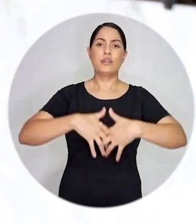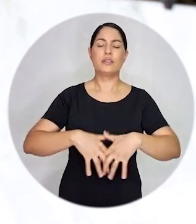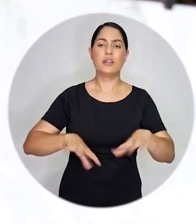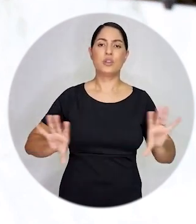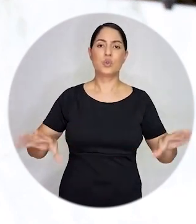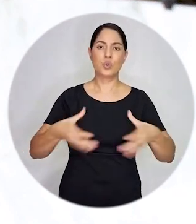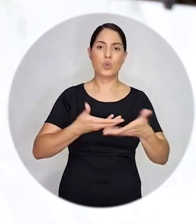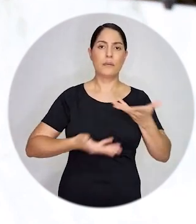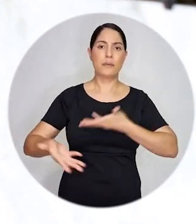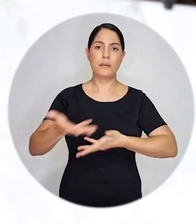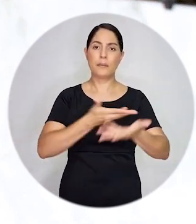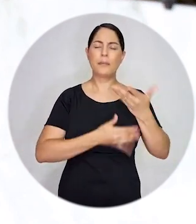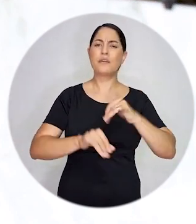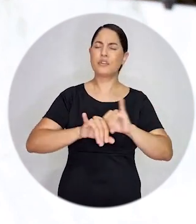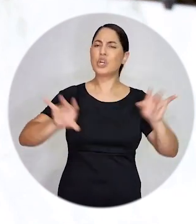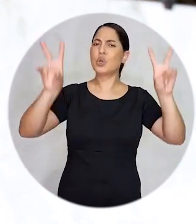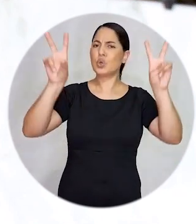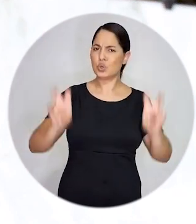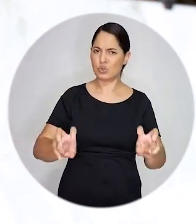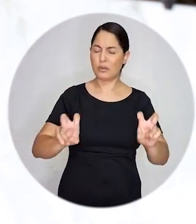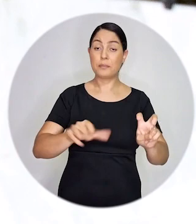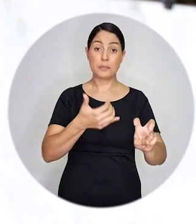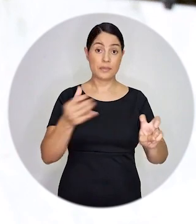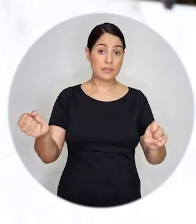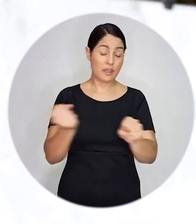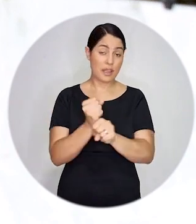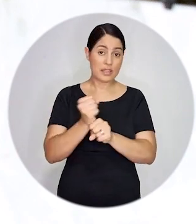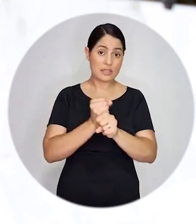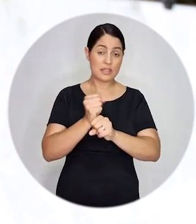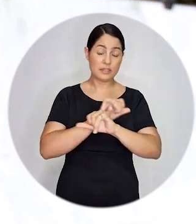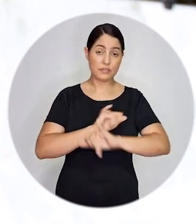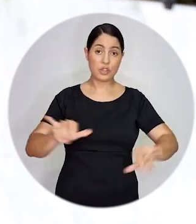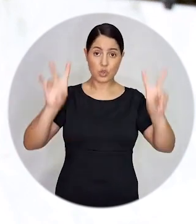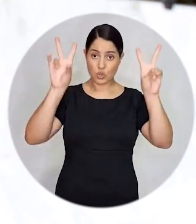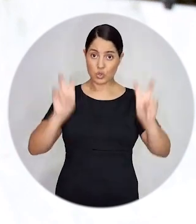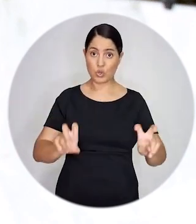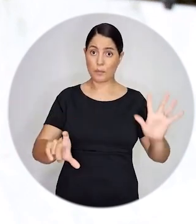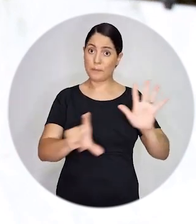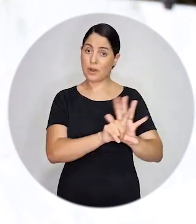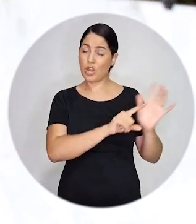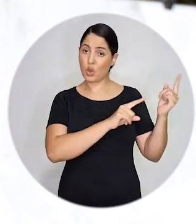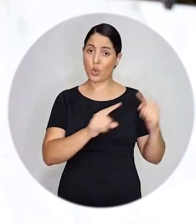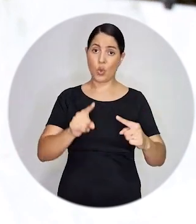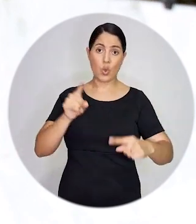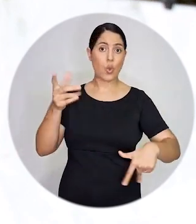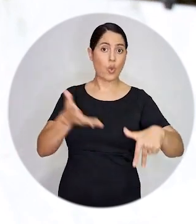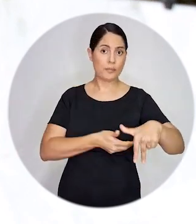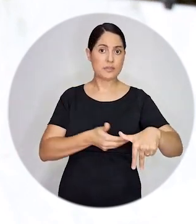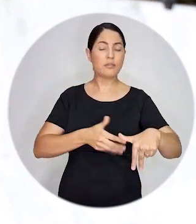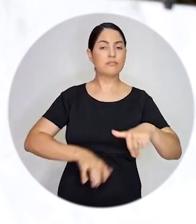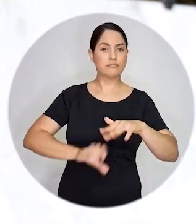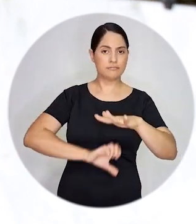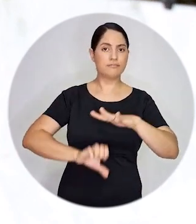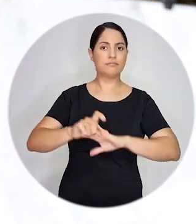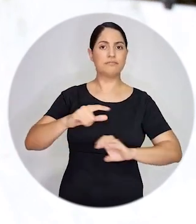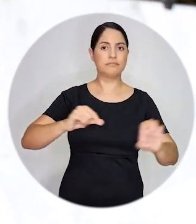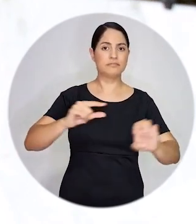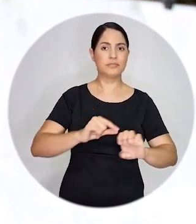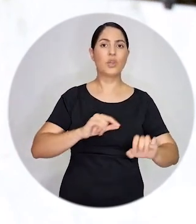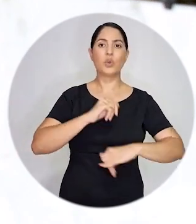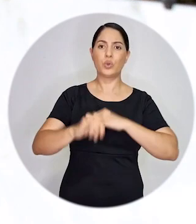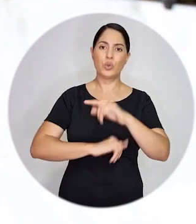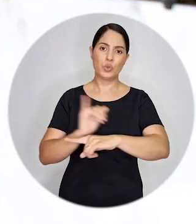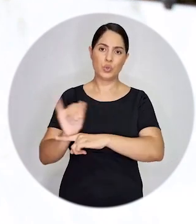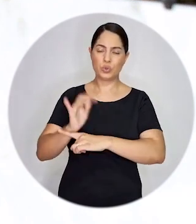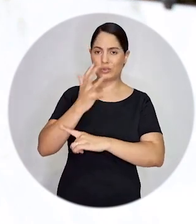seminário 10 anos da Lei Anticorrupção Empresarial, reflexos e novos paradigmas da Lei Anticorrupção Empresarial. O